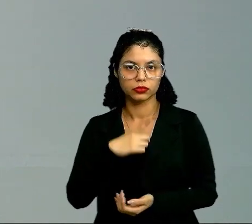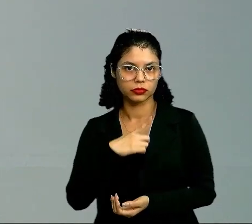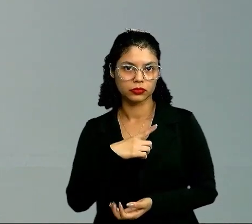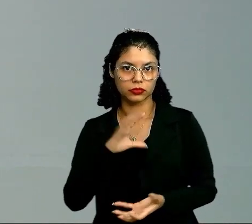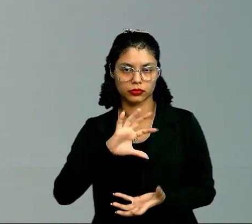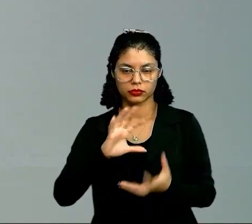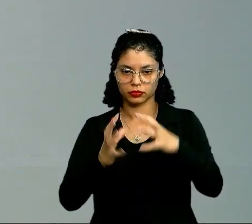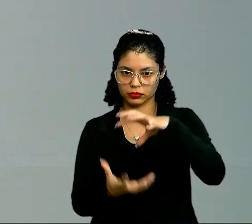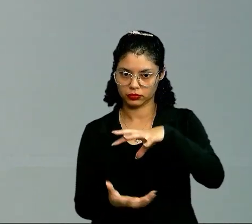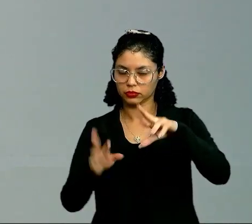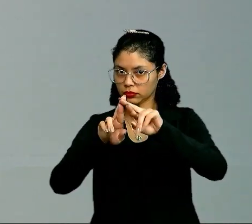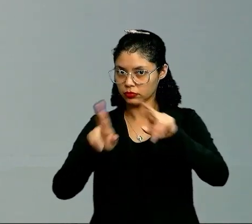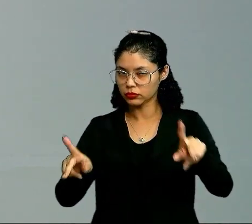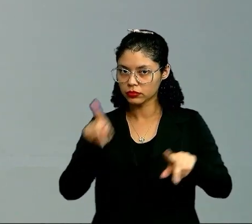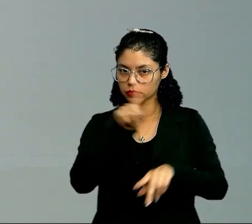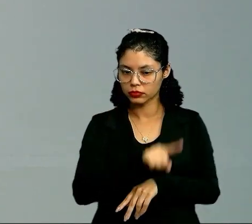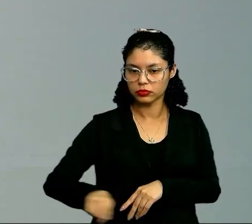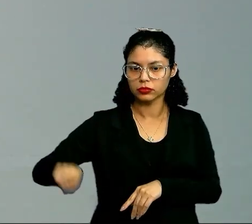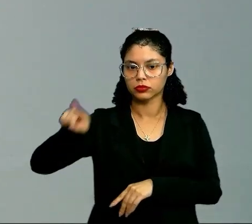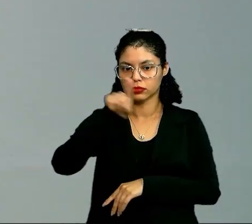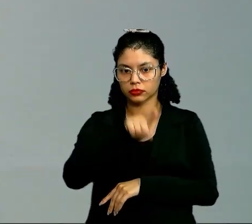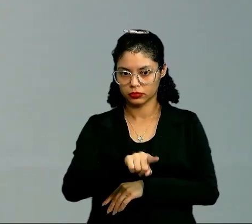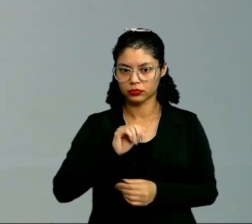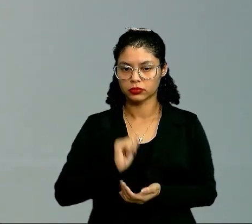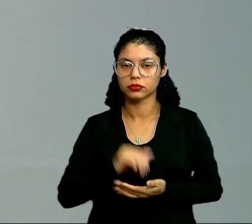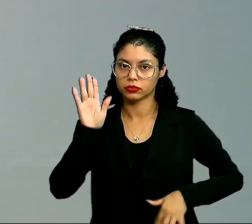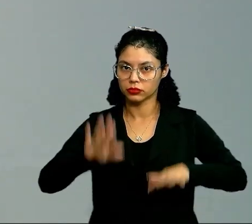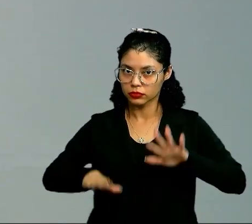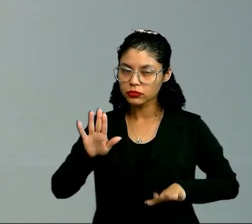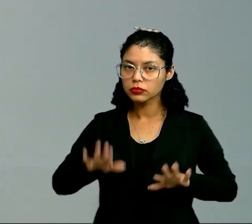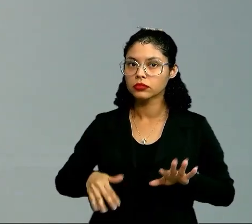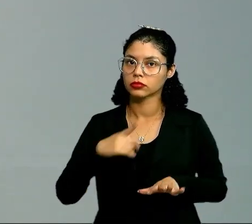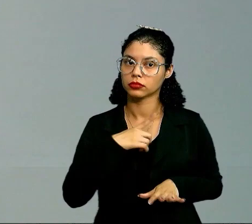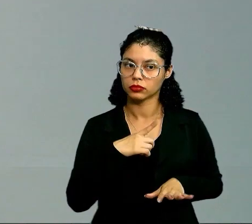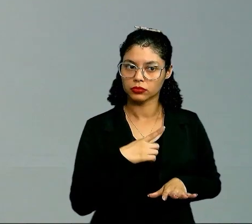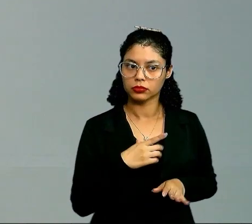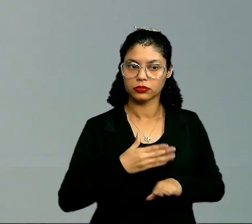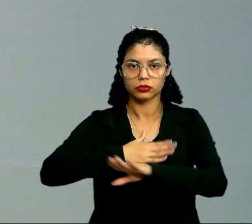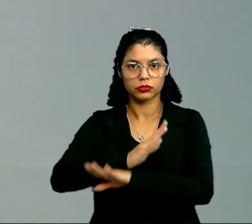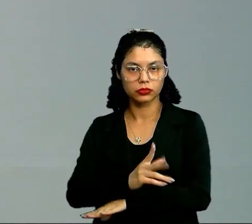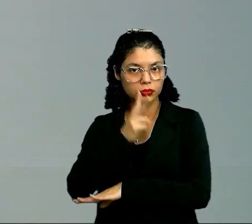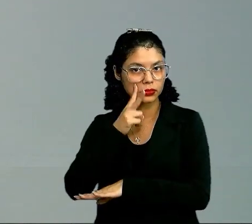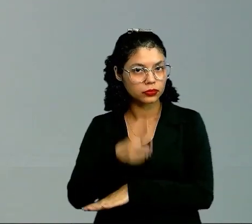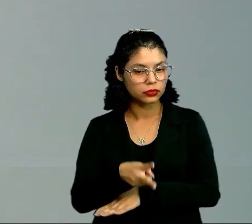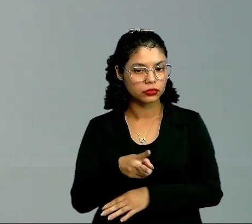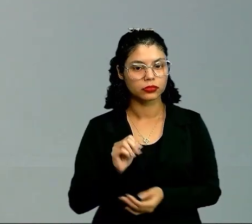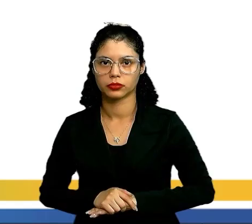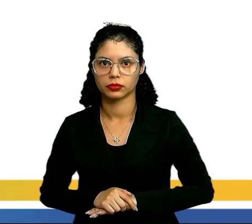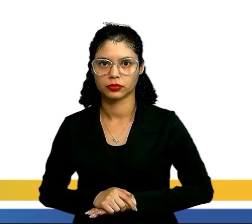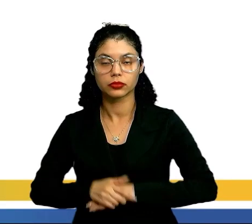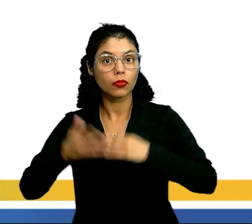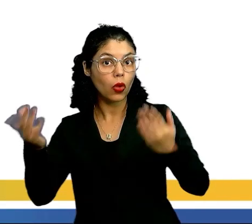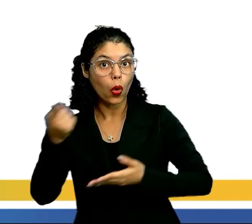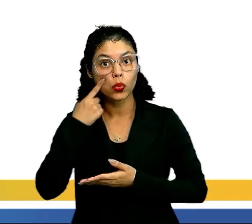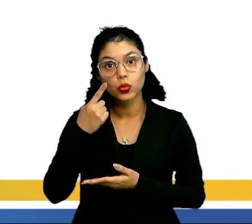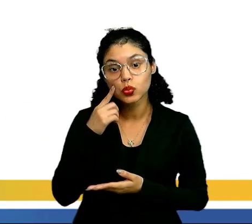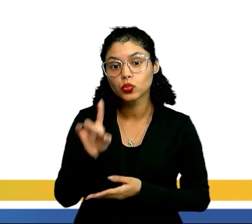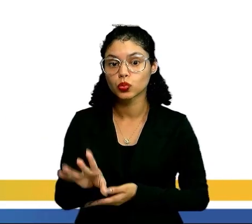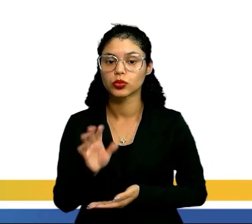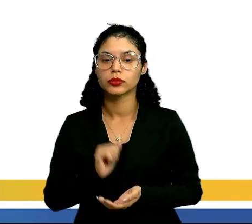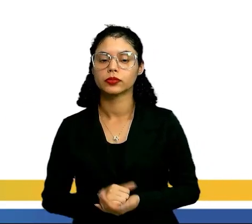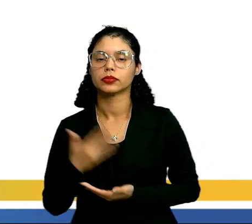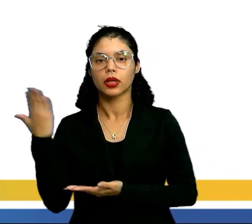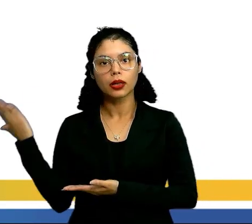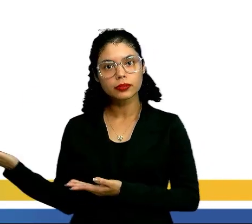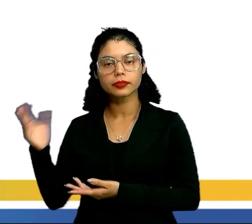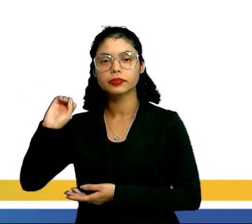há diferenças. Muitas vezes, você passa batido e pode nem observar. Então, olha só, pessoal.